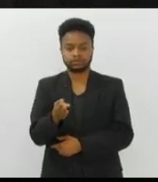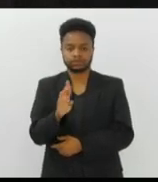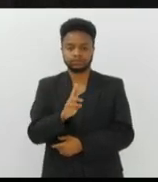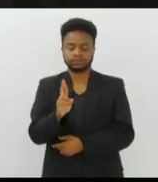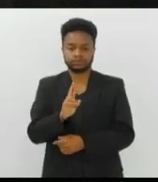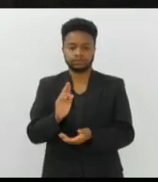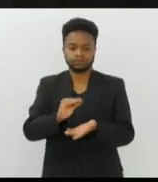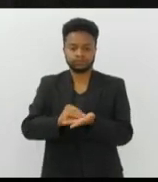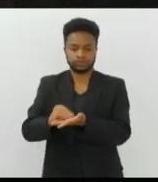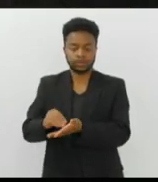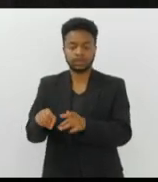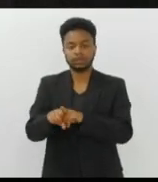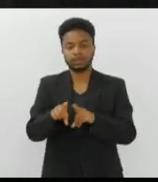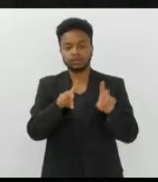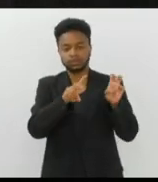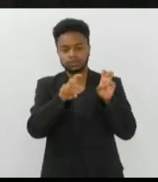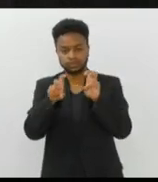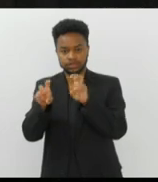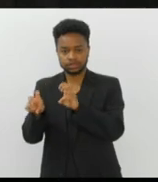E são temas